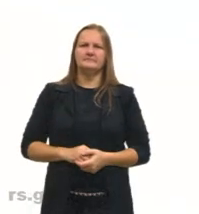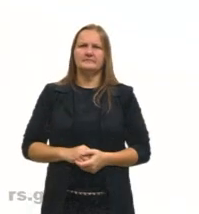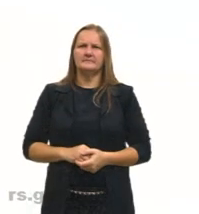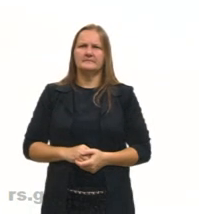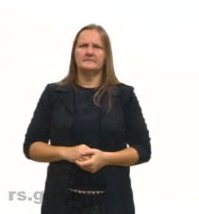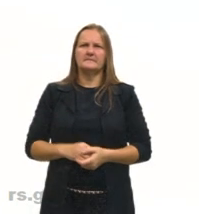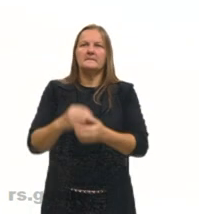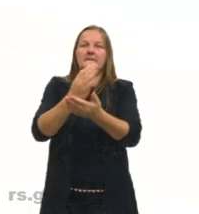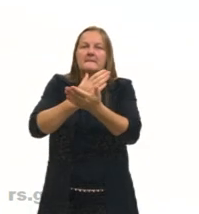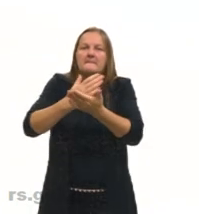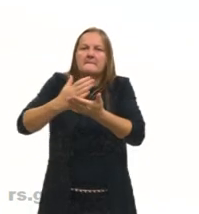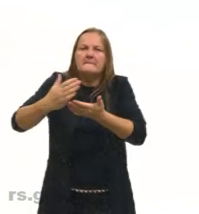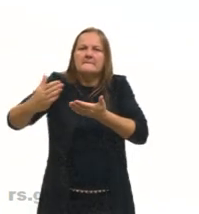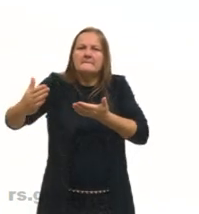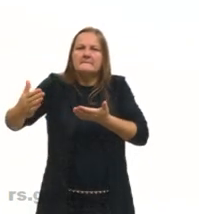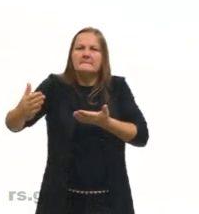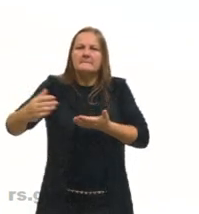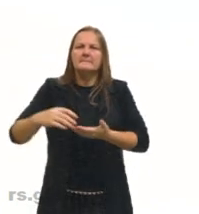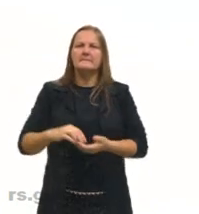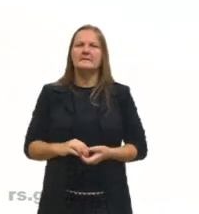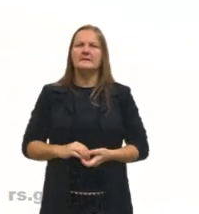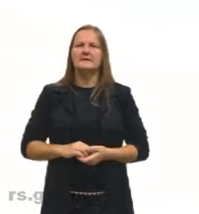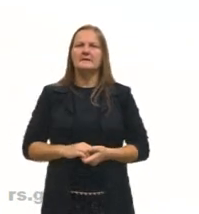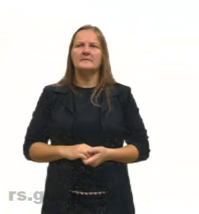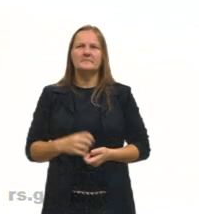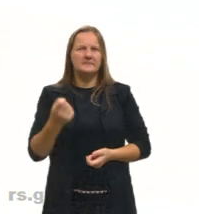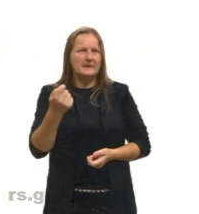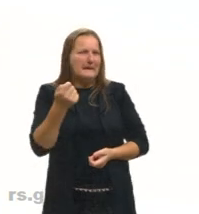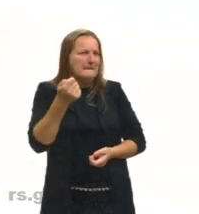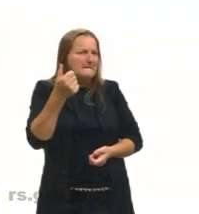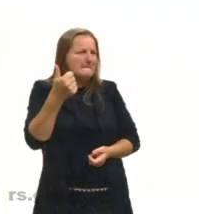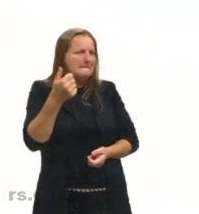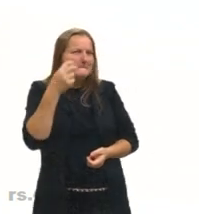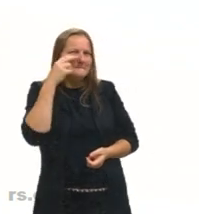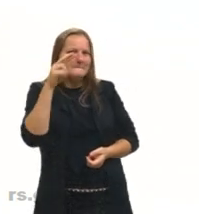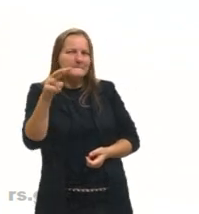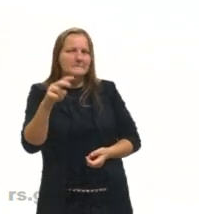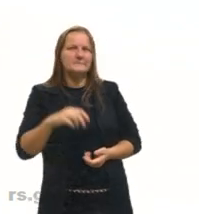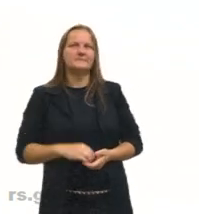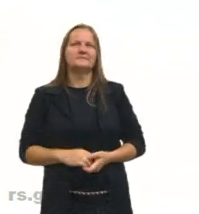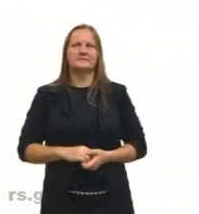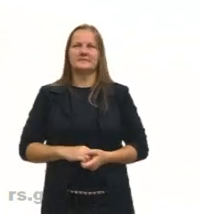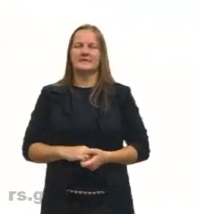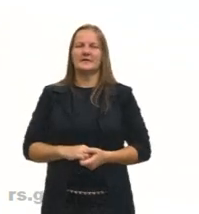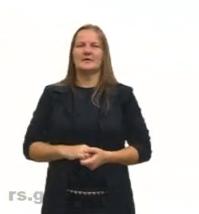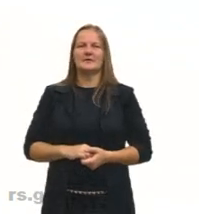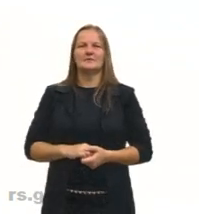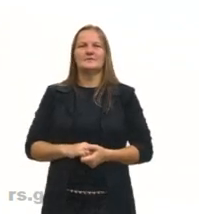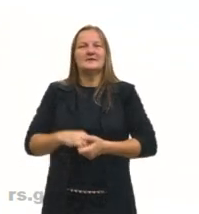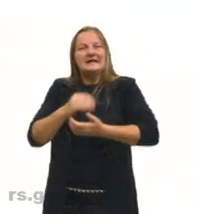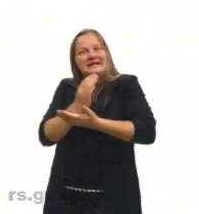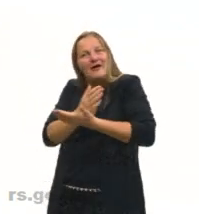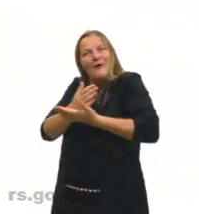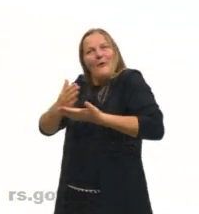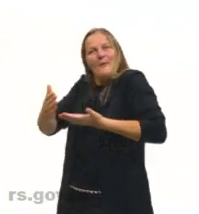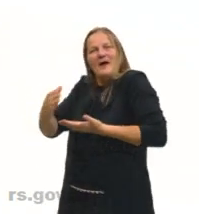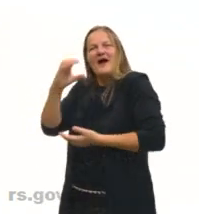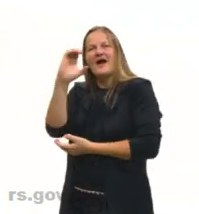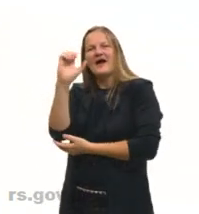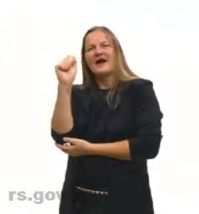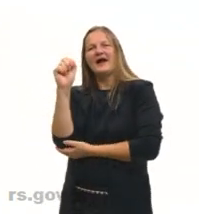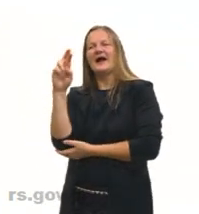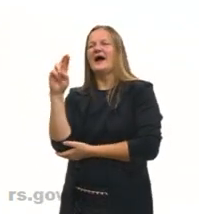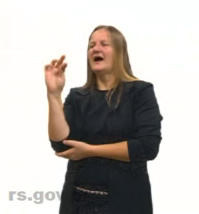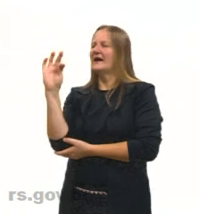vamos começar pelo parece uma coisa meio redundante né vamos começar pelo começo tá cartografia Então ela é